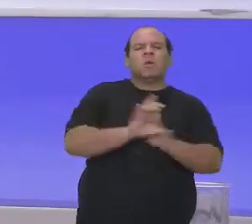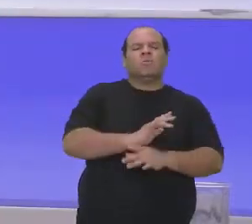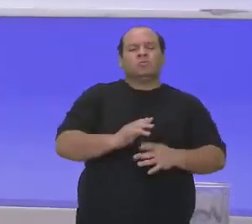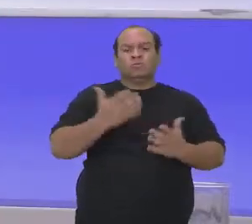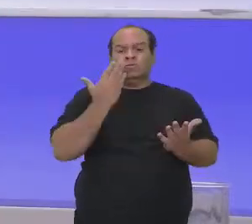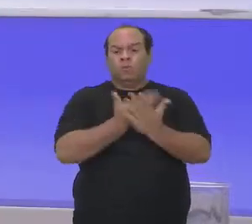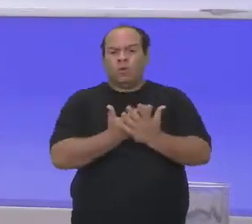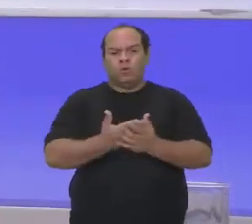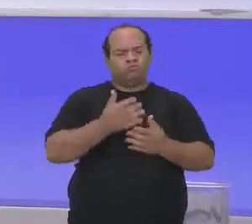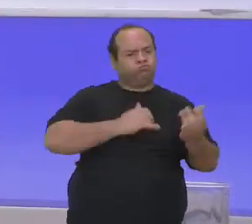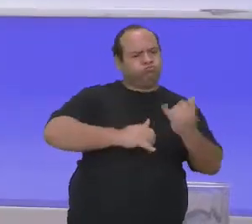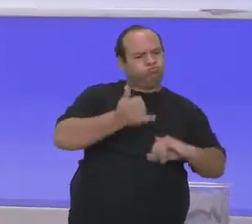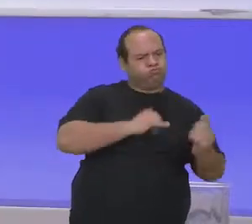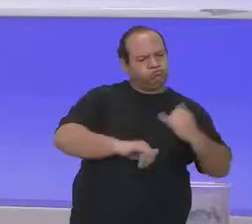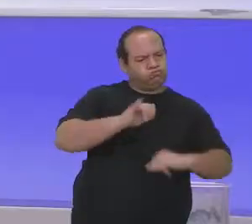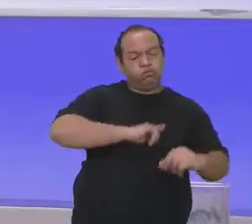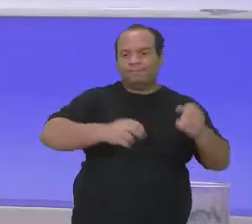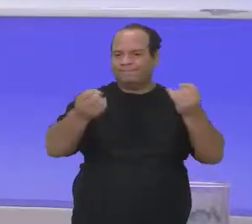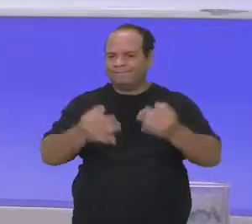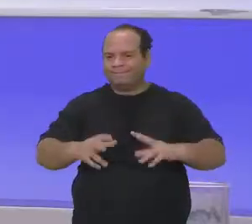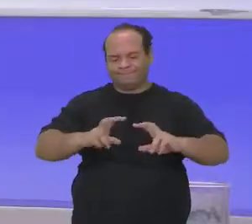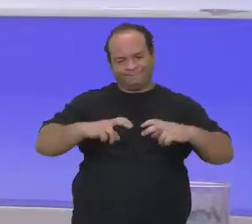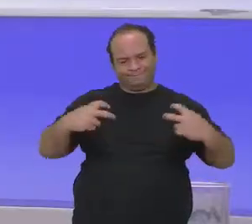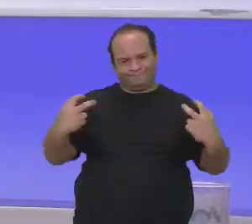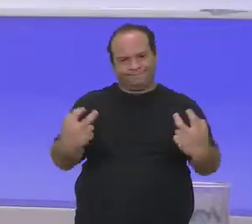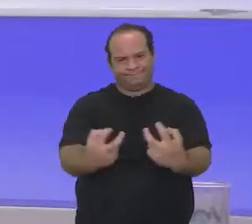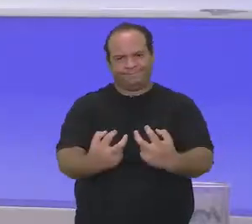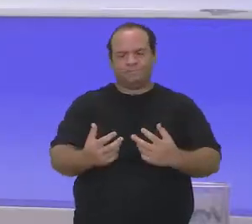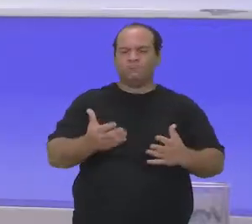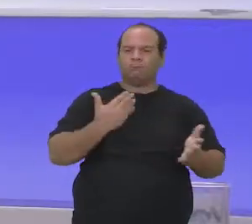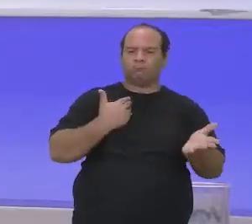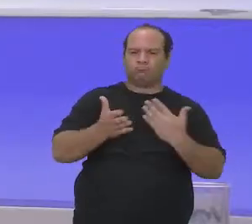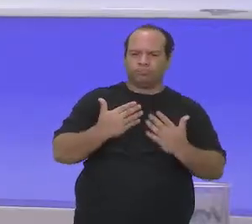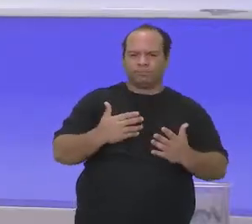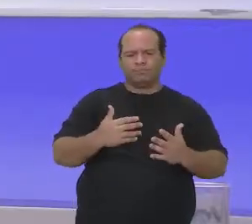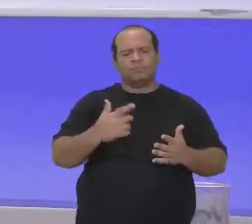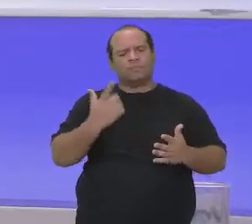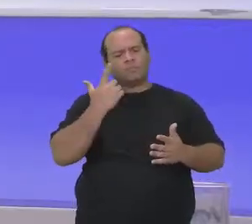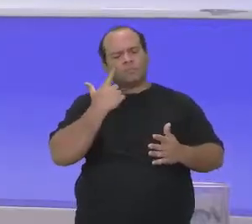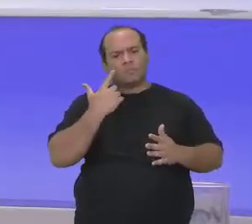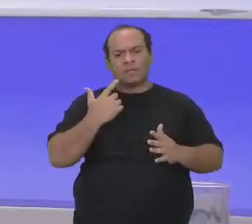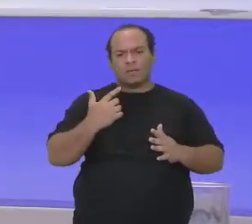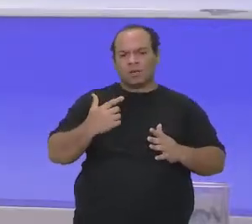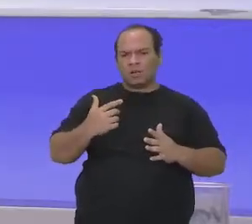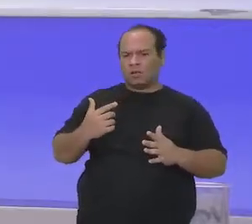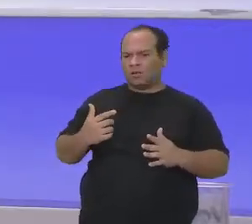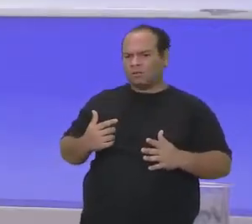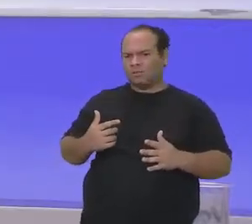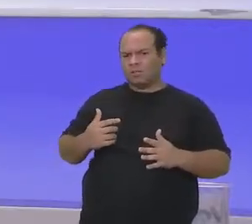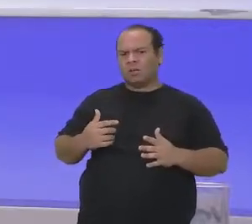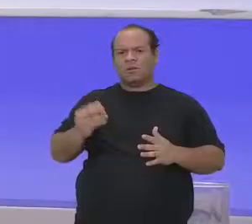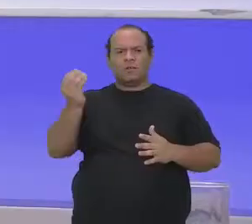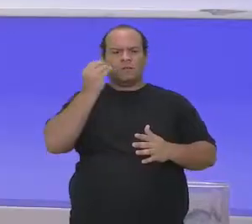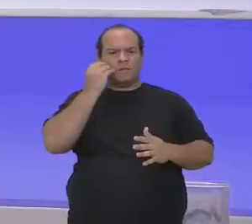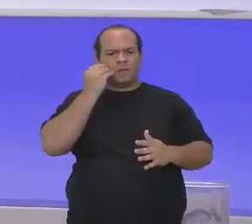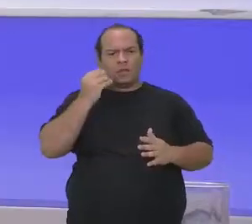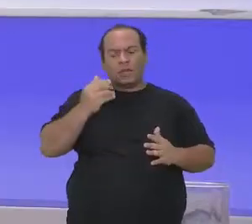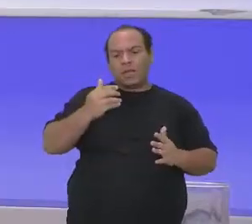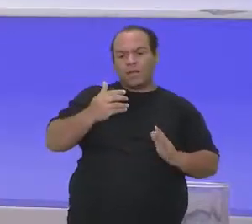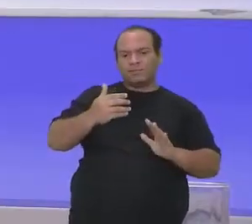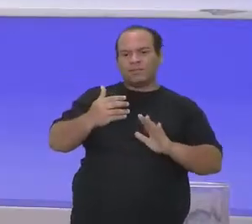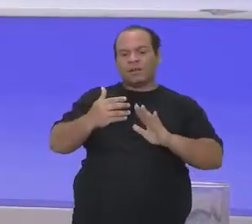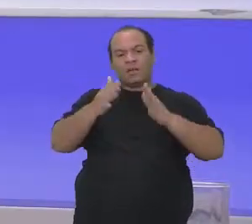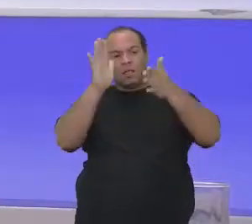você pode fazer uma roda, faz um post-it, cola que fonte de energia eu sou, passa para o lado, vamos brincar de quem sou